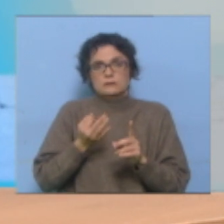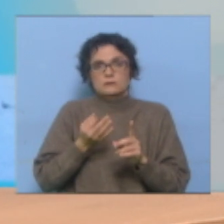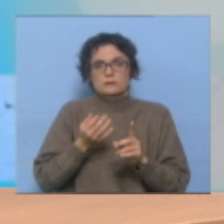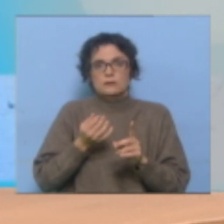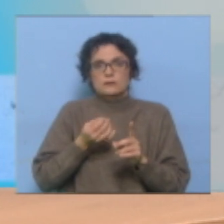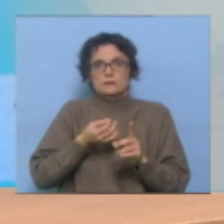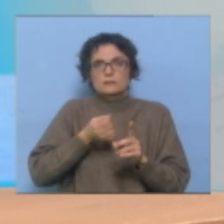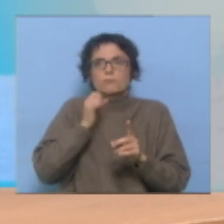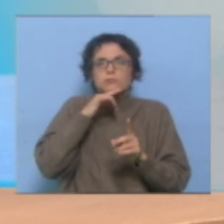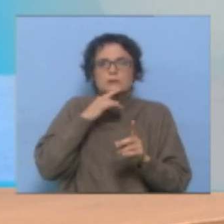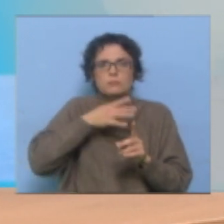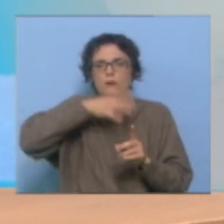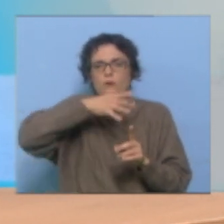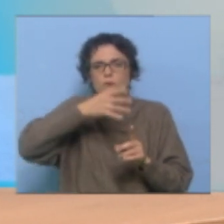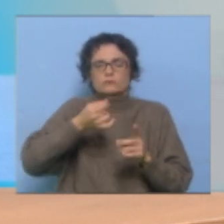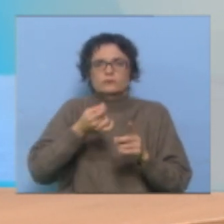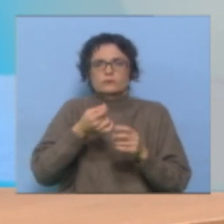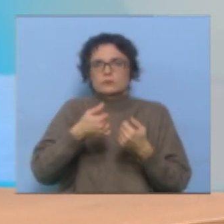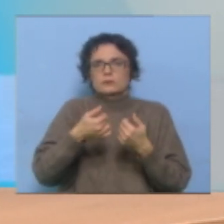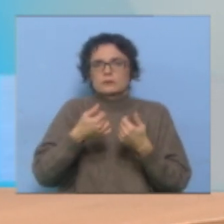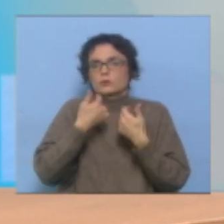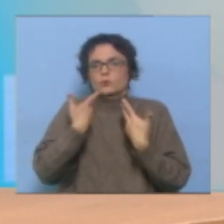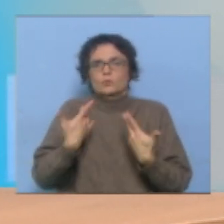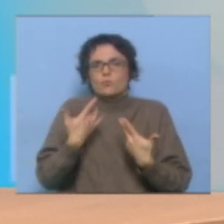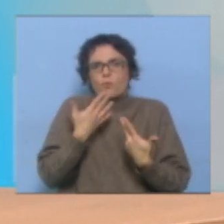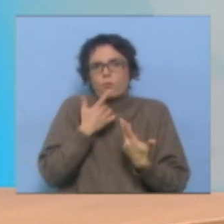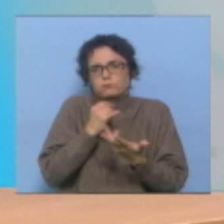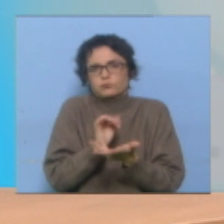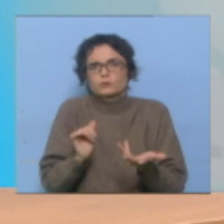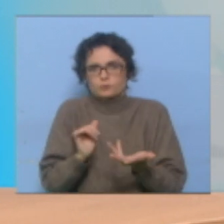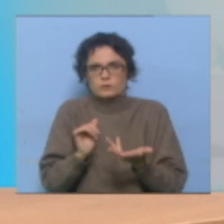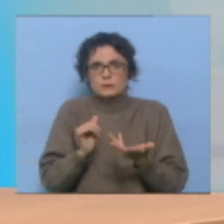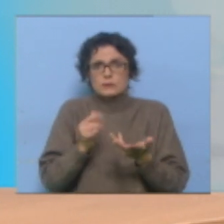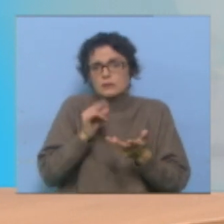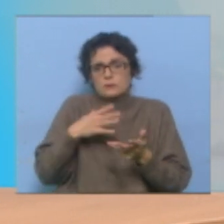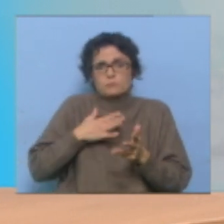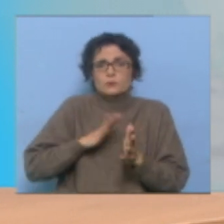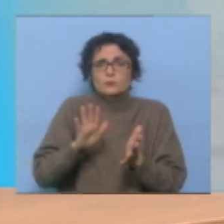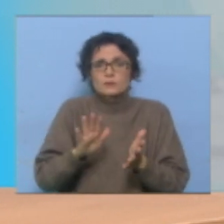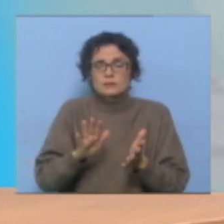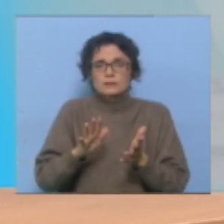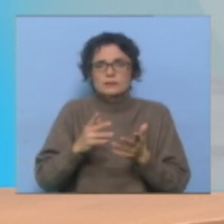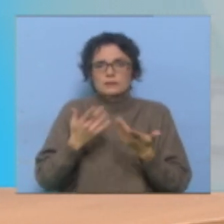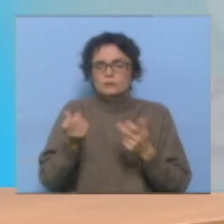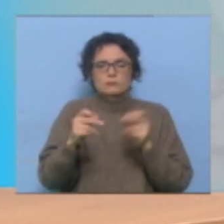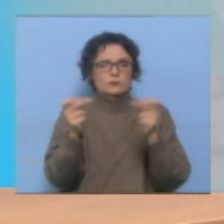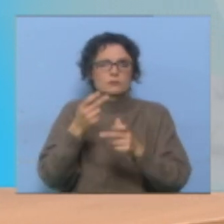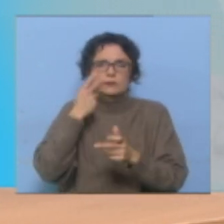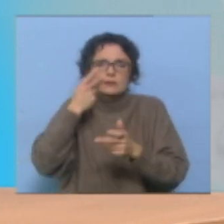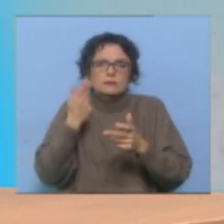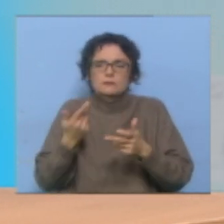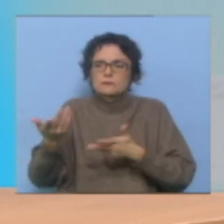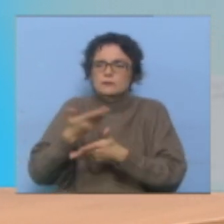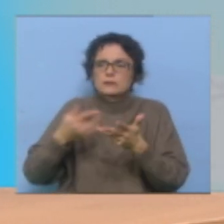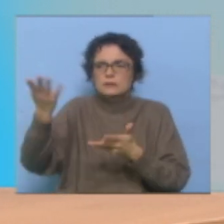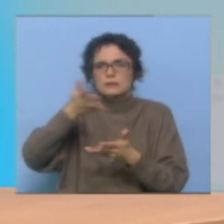tudo do muito que aconteceu, que presenciei, que vivi, daquilo que ele me contou,